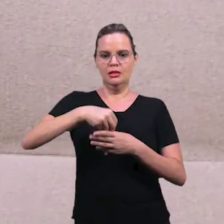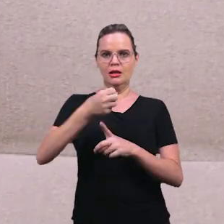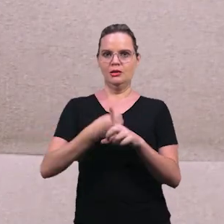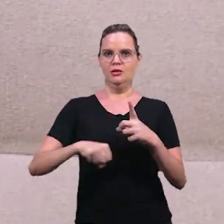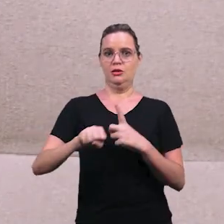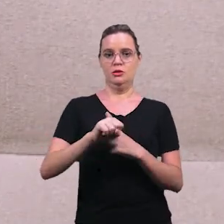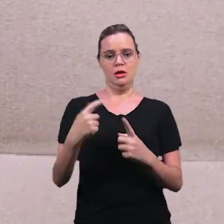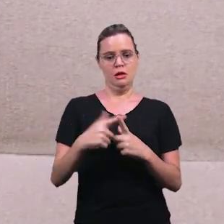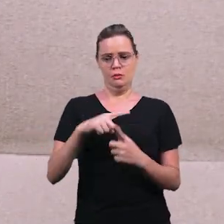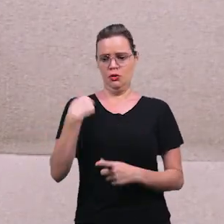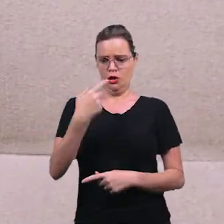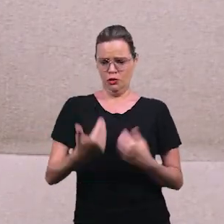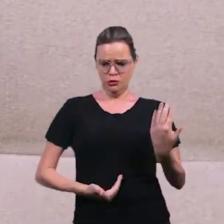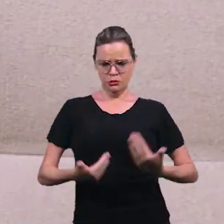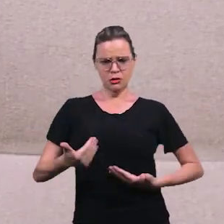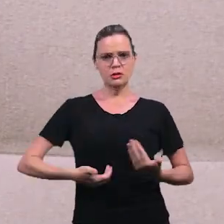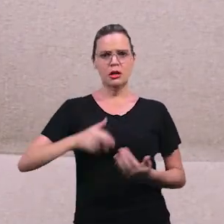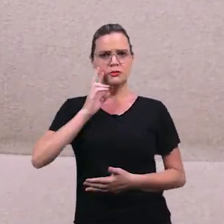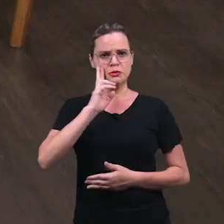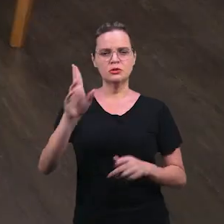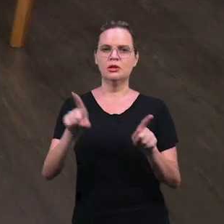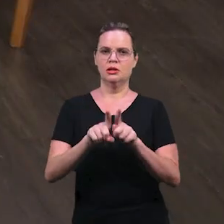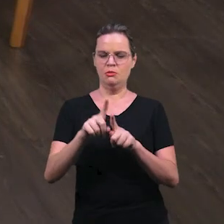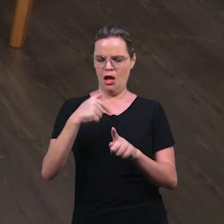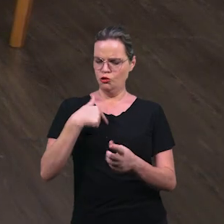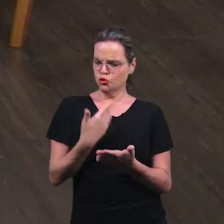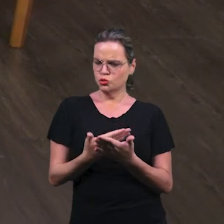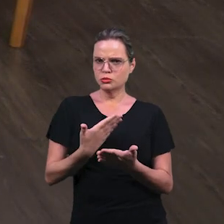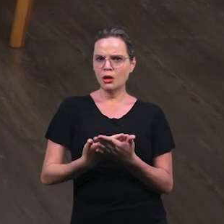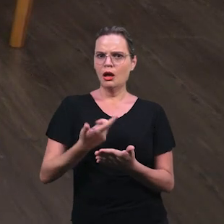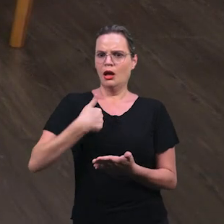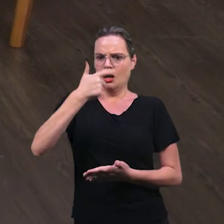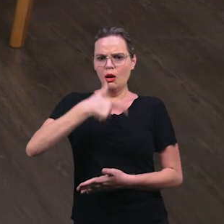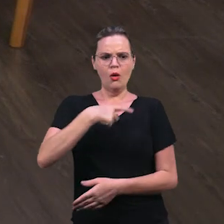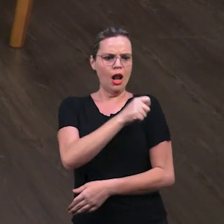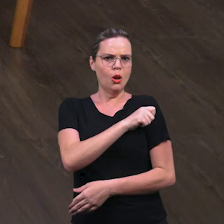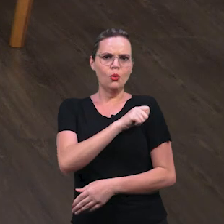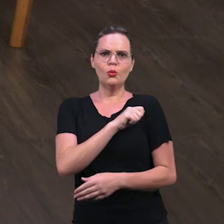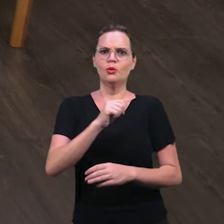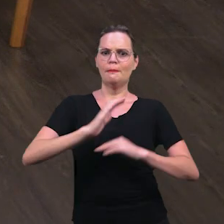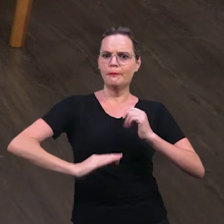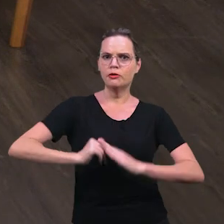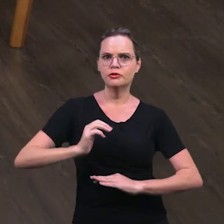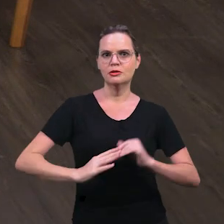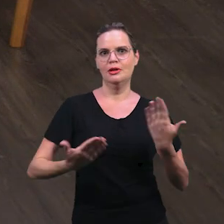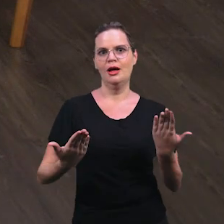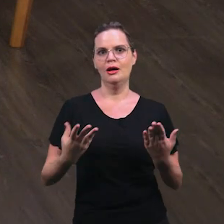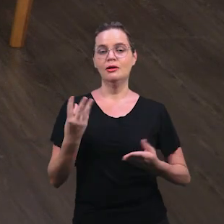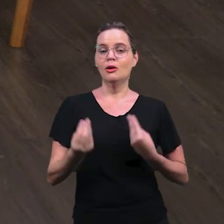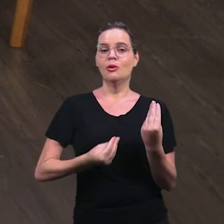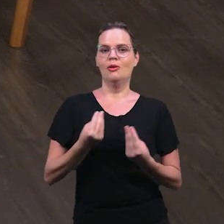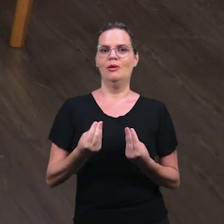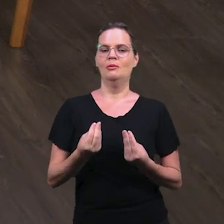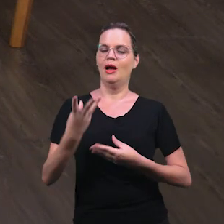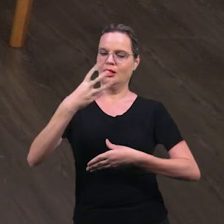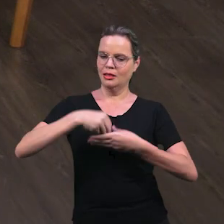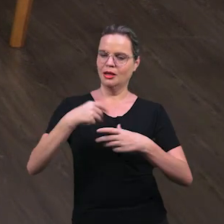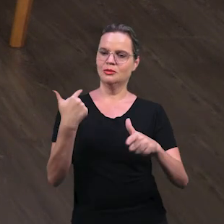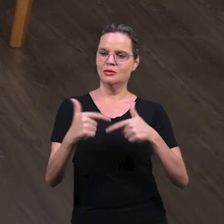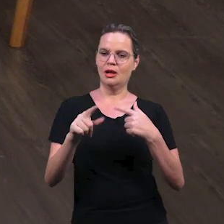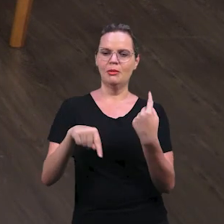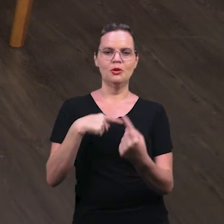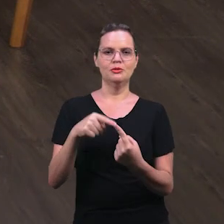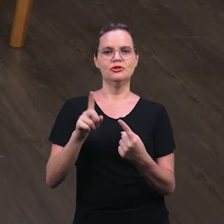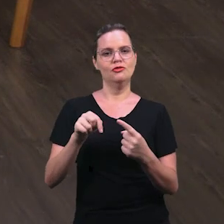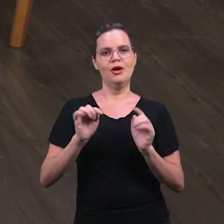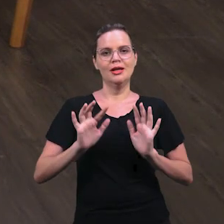Como servos do Senhor e como estudantes, profissionais. Então, o nosso trabalho ele vem dentro dessa